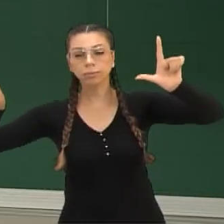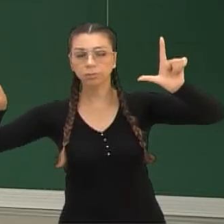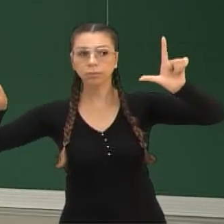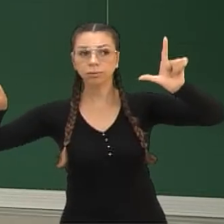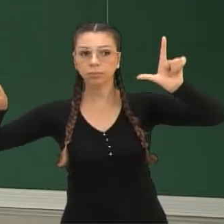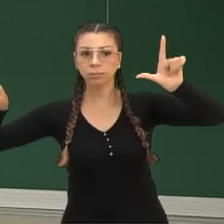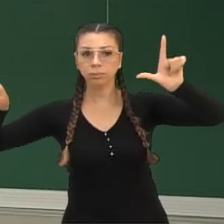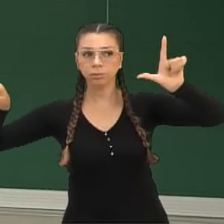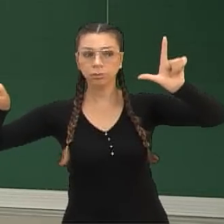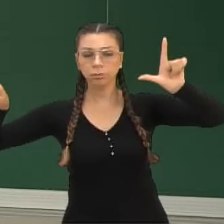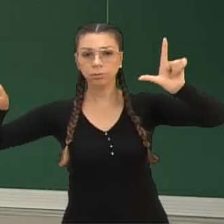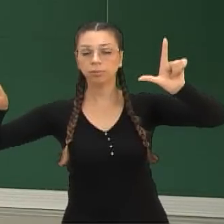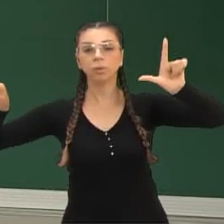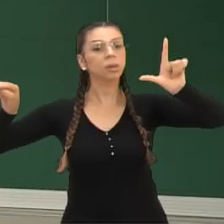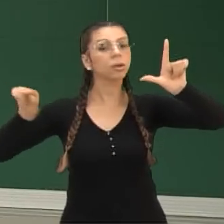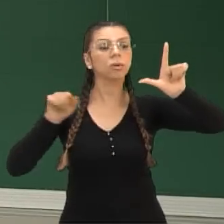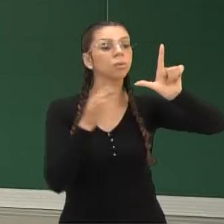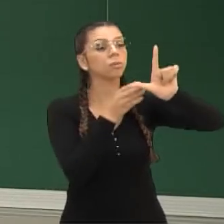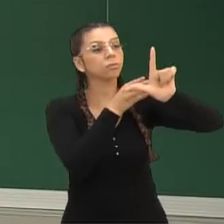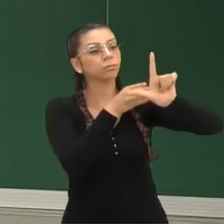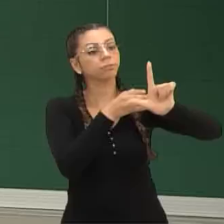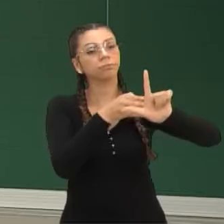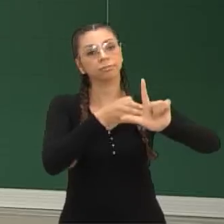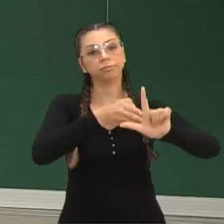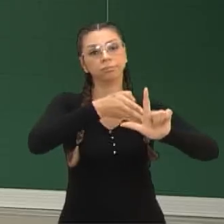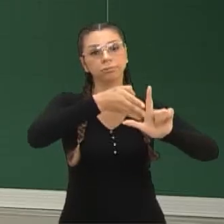horizontal e a gente tem um eixo